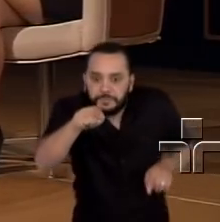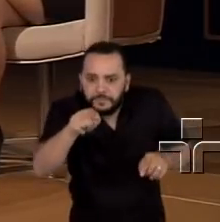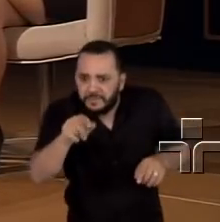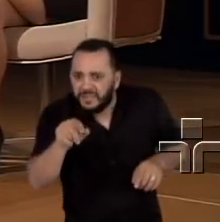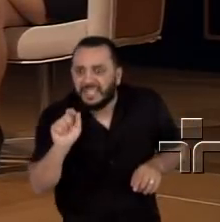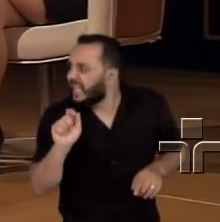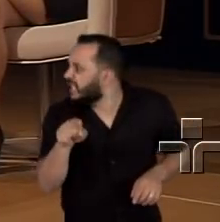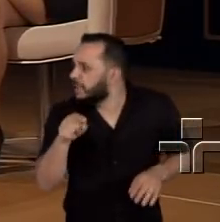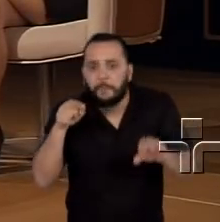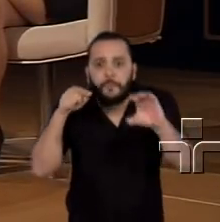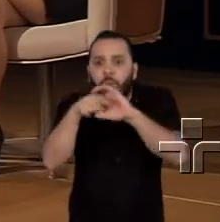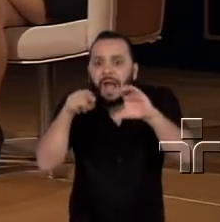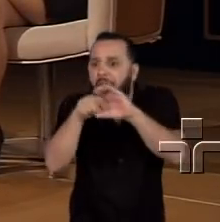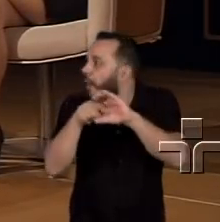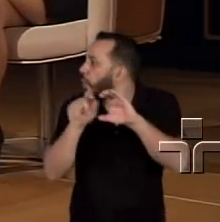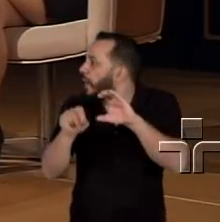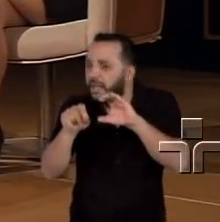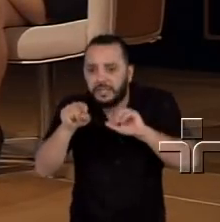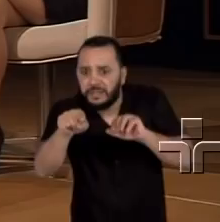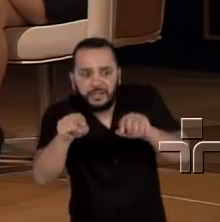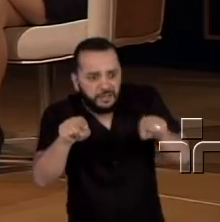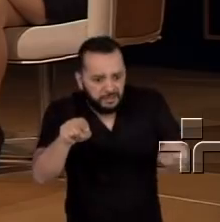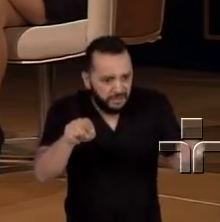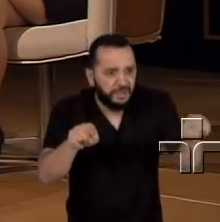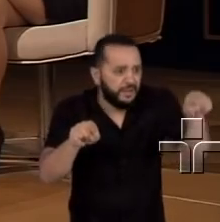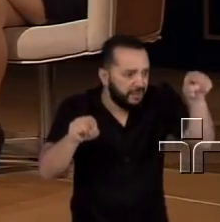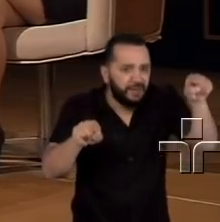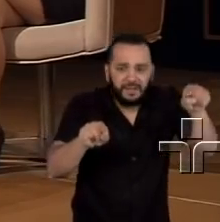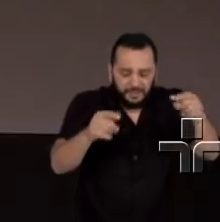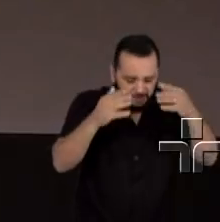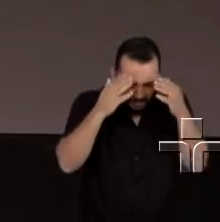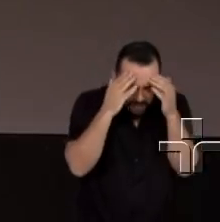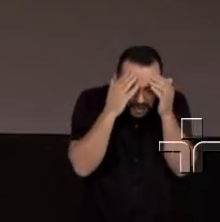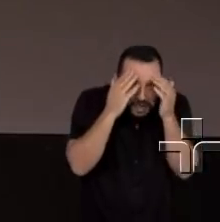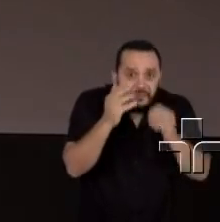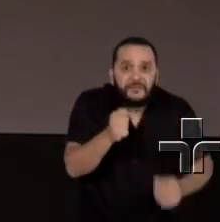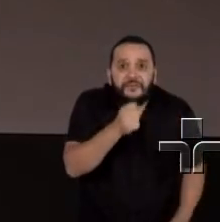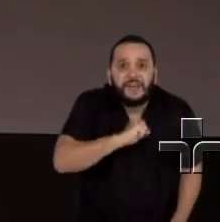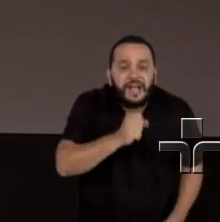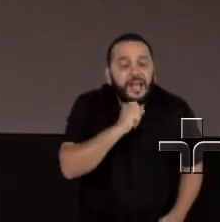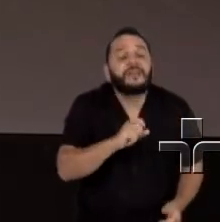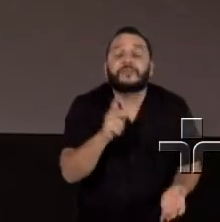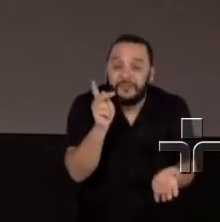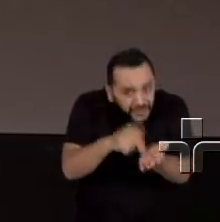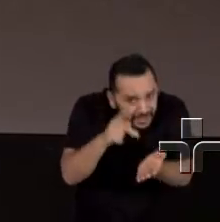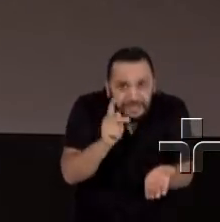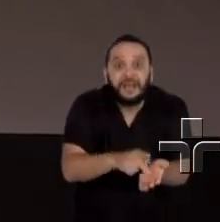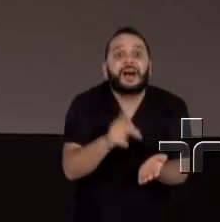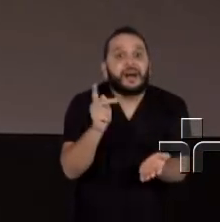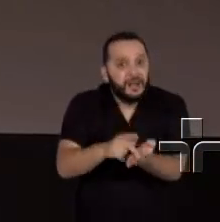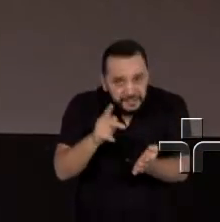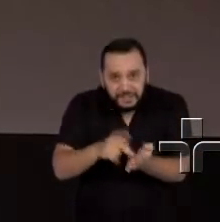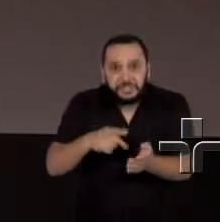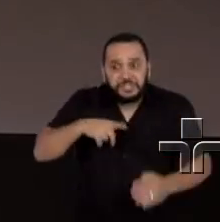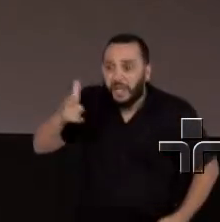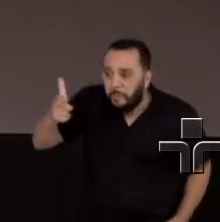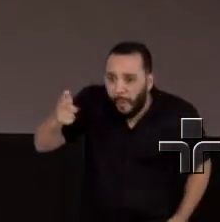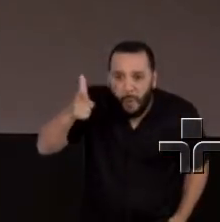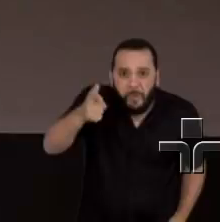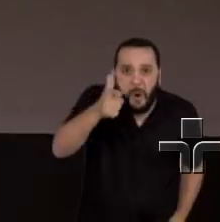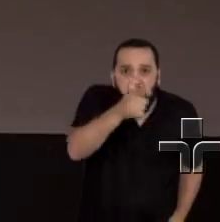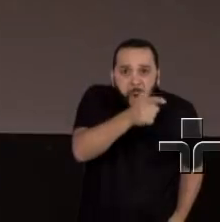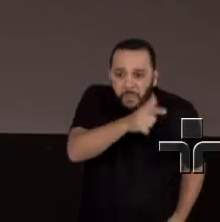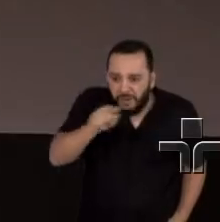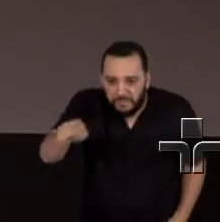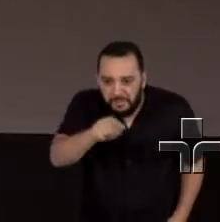de furo. Será que era da Serra Cuesta? Não, acho que era tão velhinho, eu juro por Deus para vocês. Era velhinho. Eu me lembro que